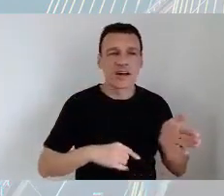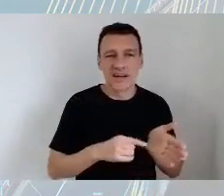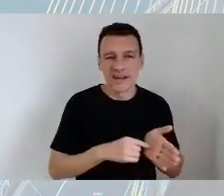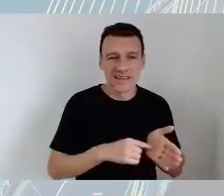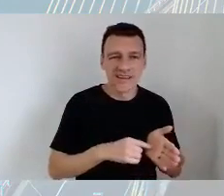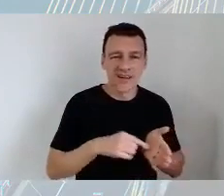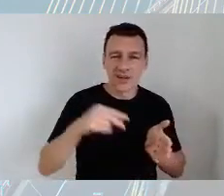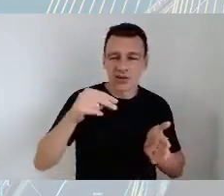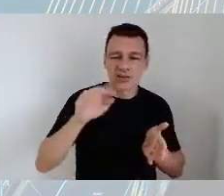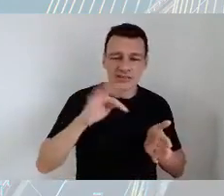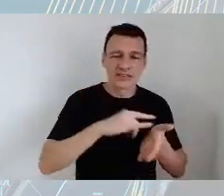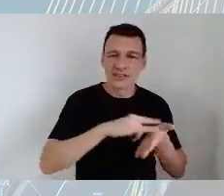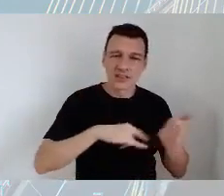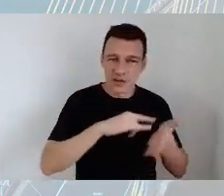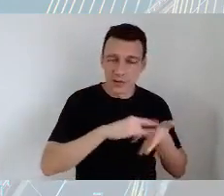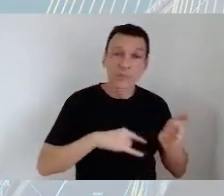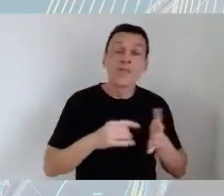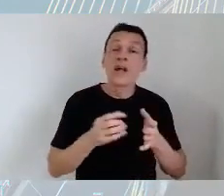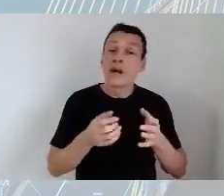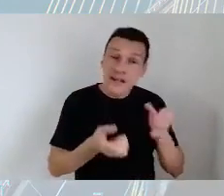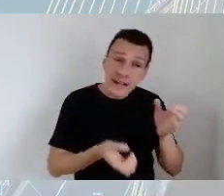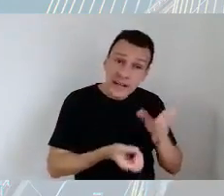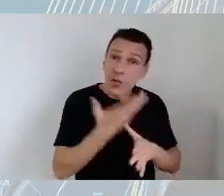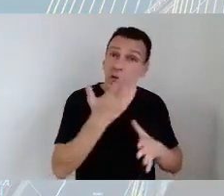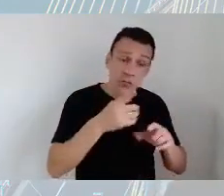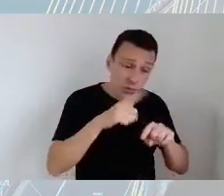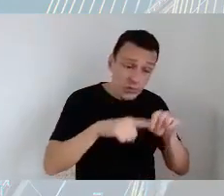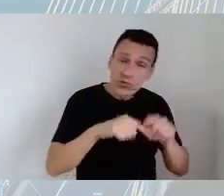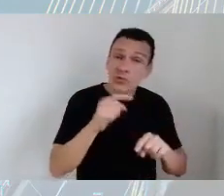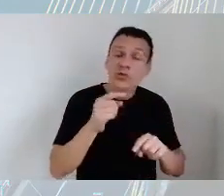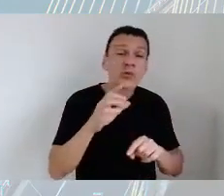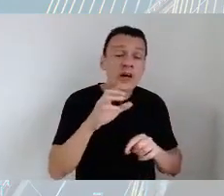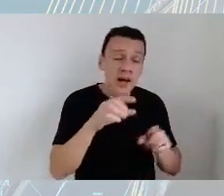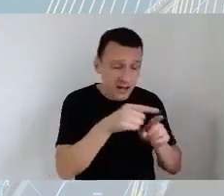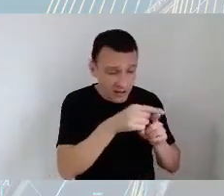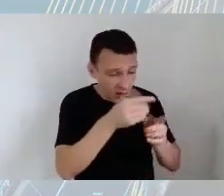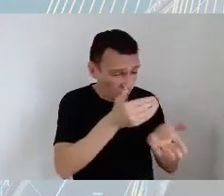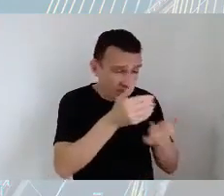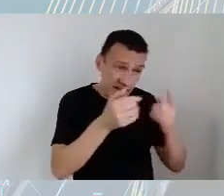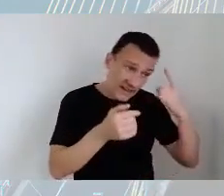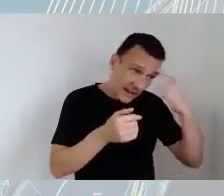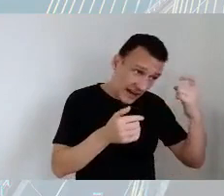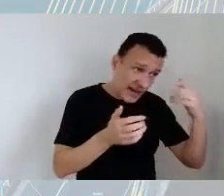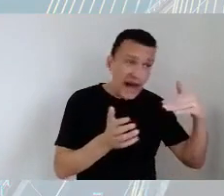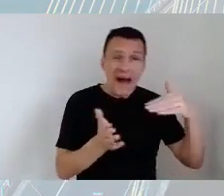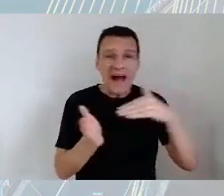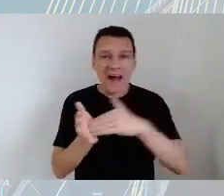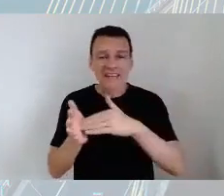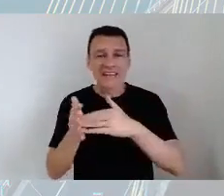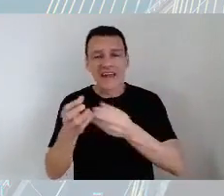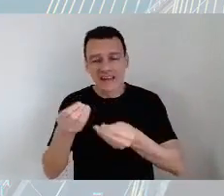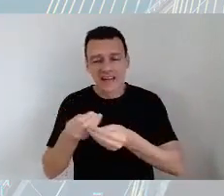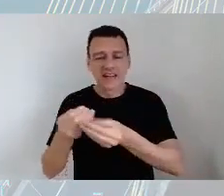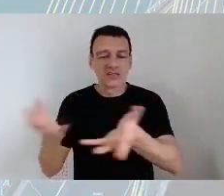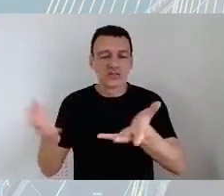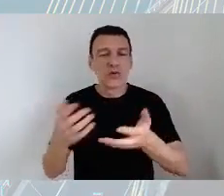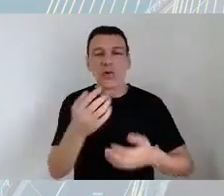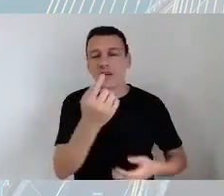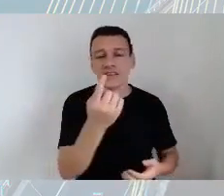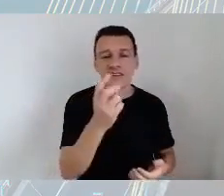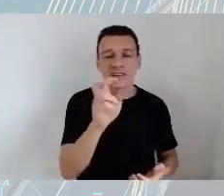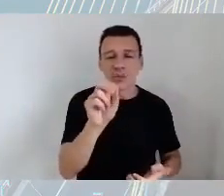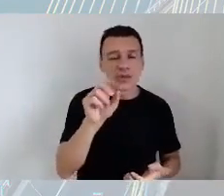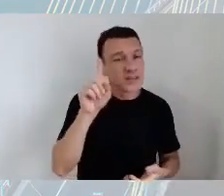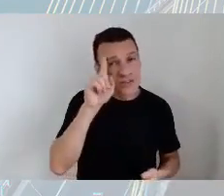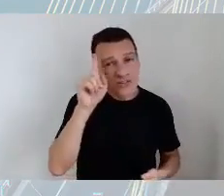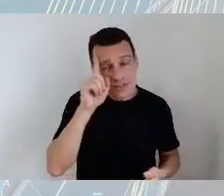da ideia à implantação do produto. Bom, vem conosco que a gente vai trocar muita ideia sobre esse produto, mas antes de